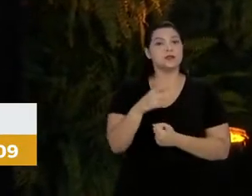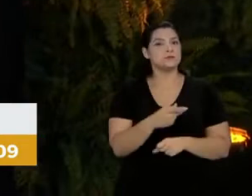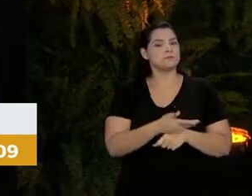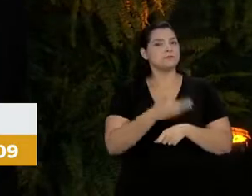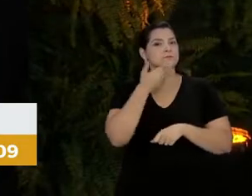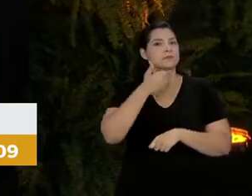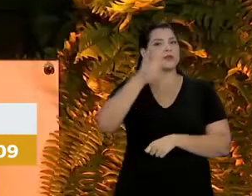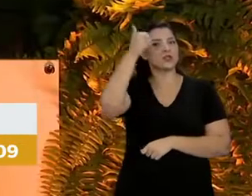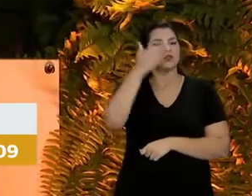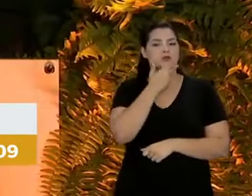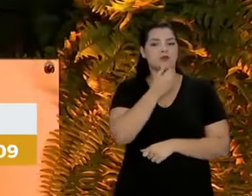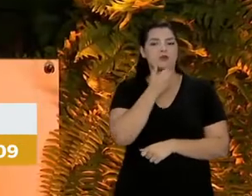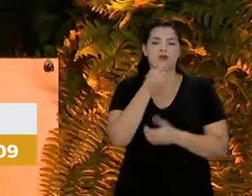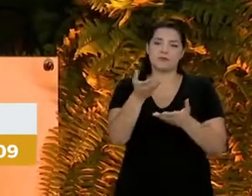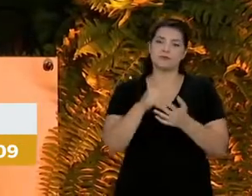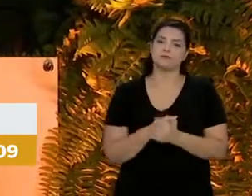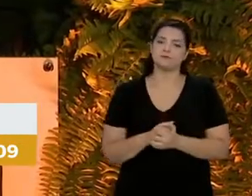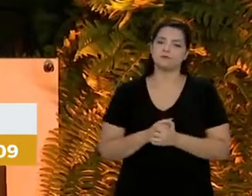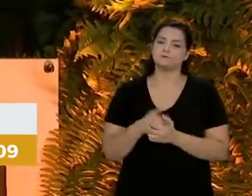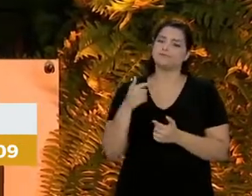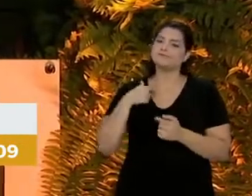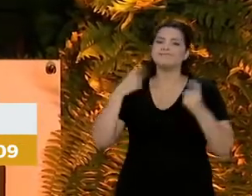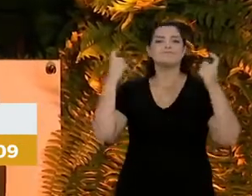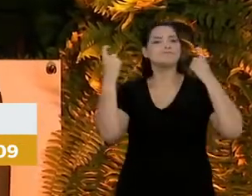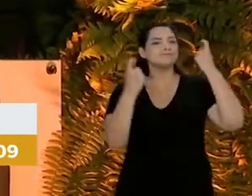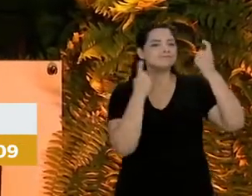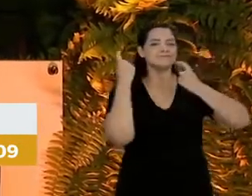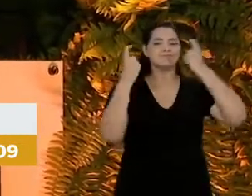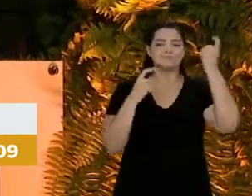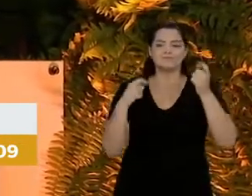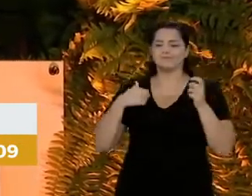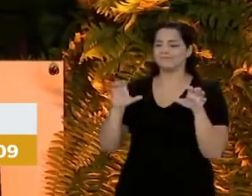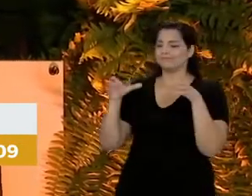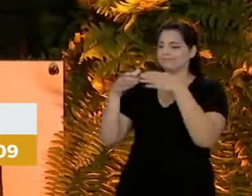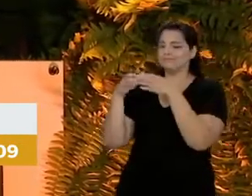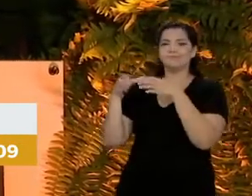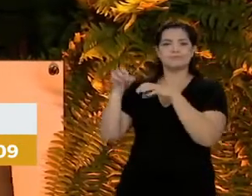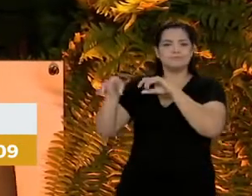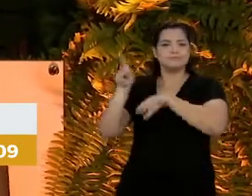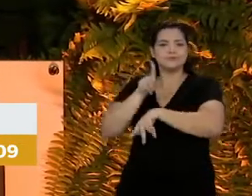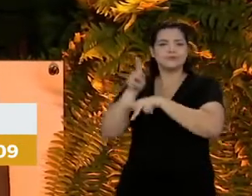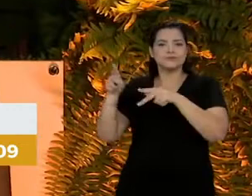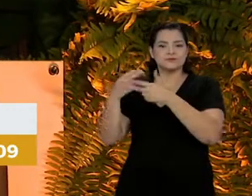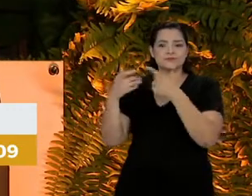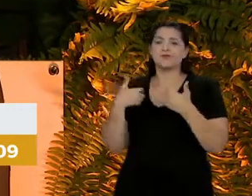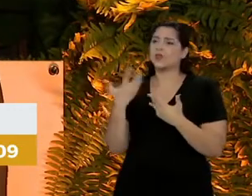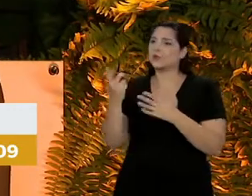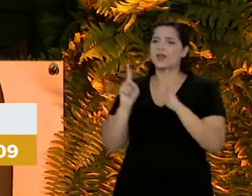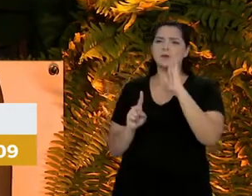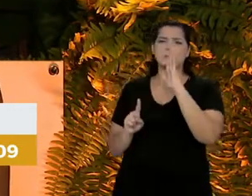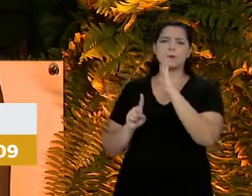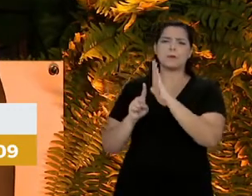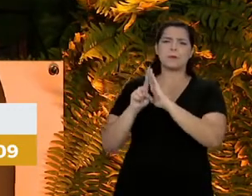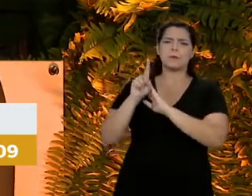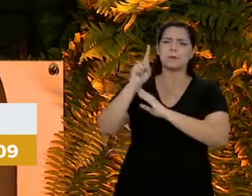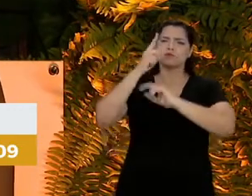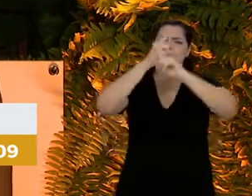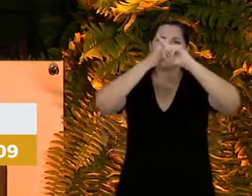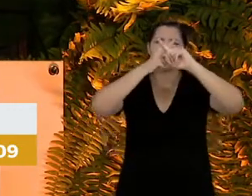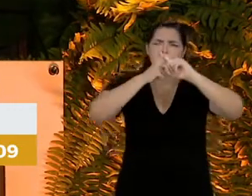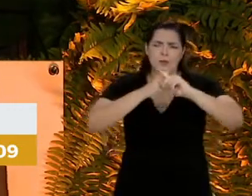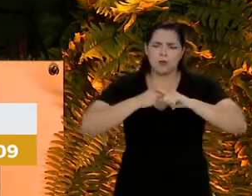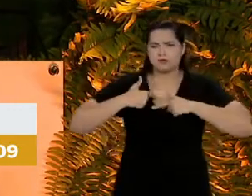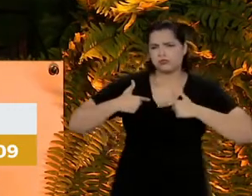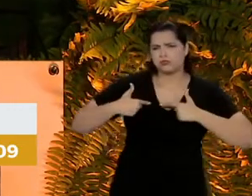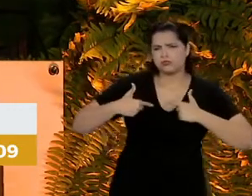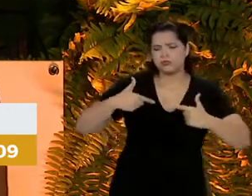melhor homem. Minha preocupação sempre foi essa, conversando com minha comissão técnica, de eu querer chegar o máximo competitiva possível para estar